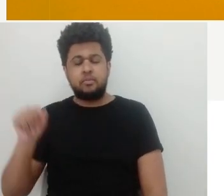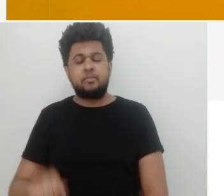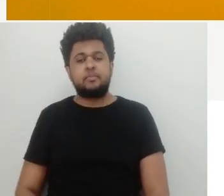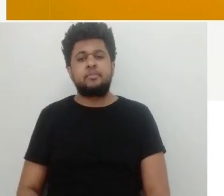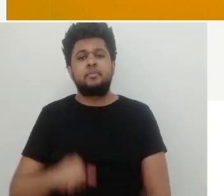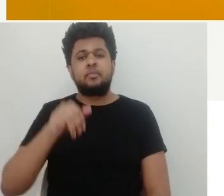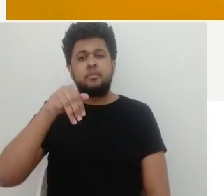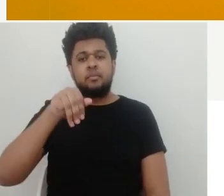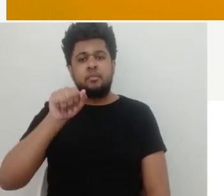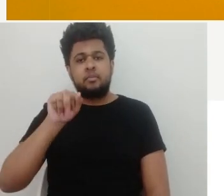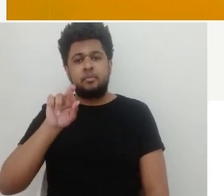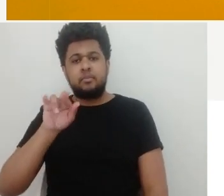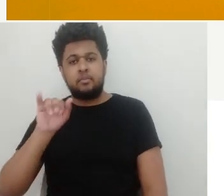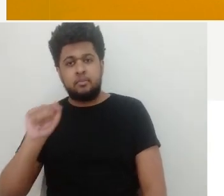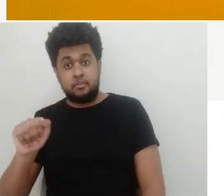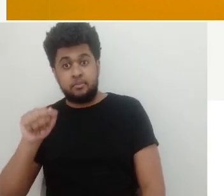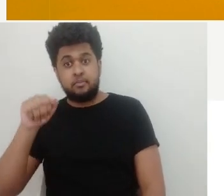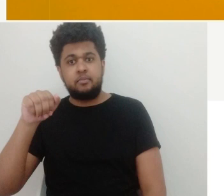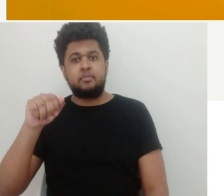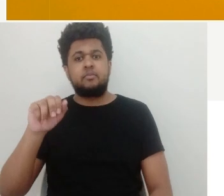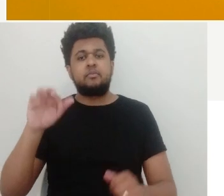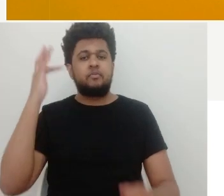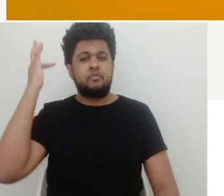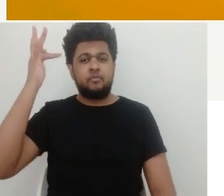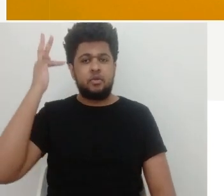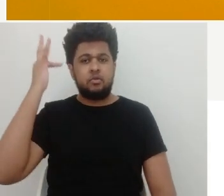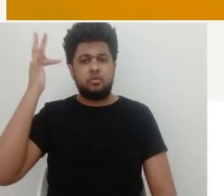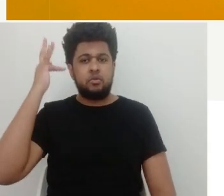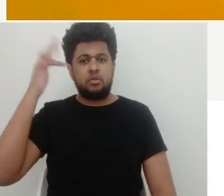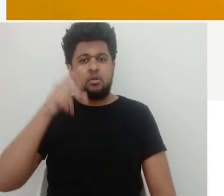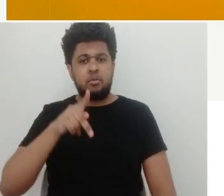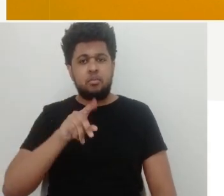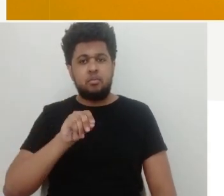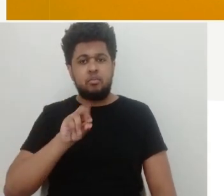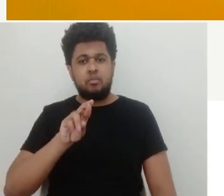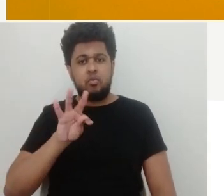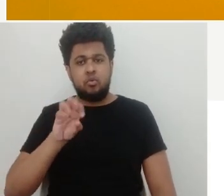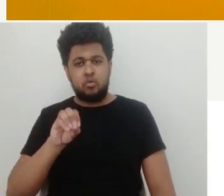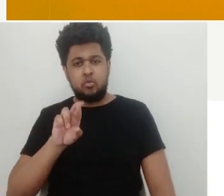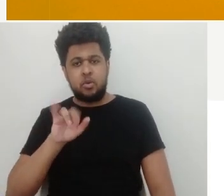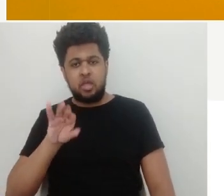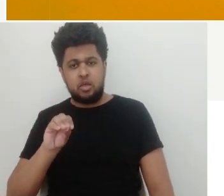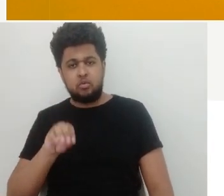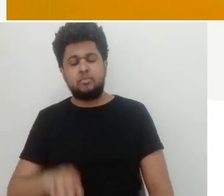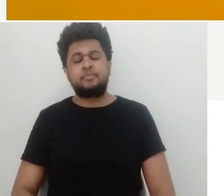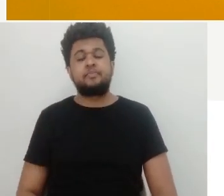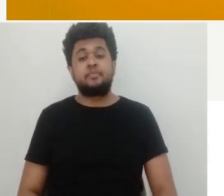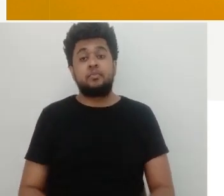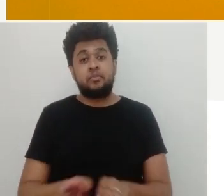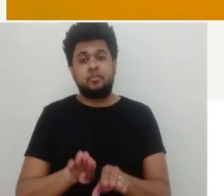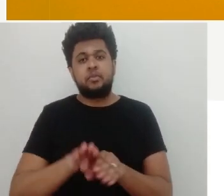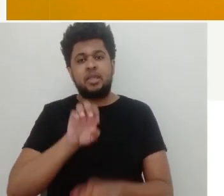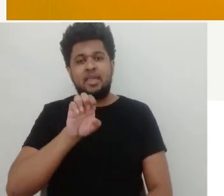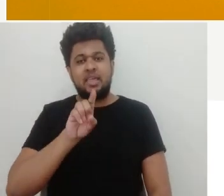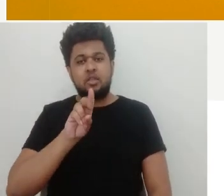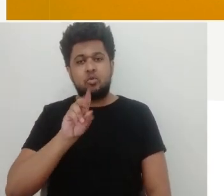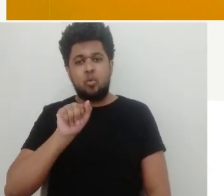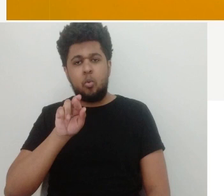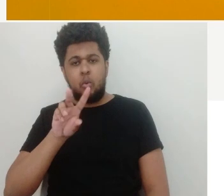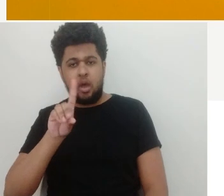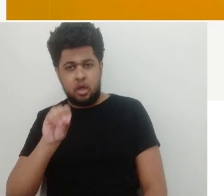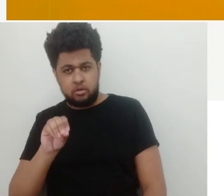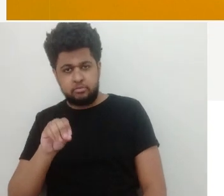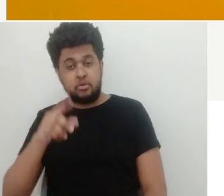da Faculdade de Humanidades da Universidade de Puerto Rico, Eduardo Deves, Programa de Estudios